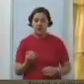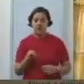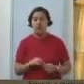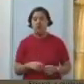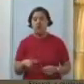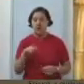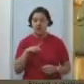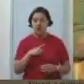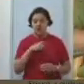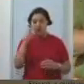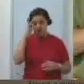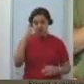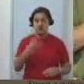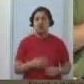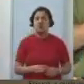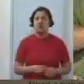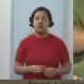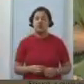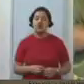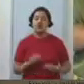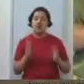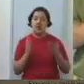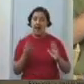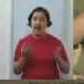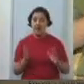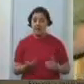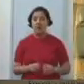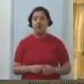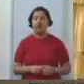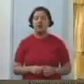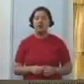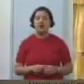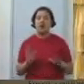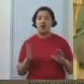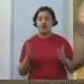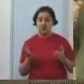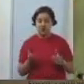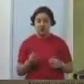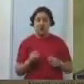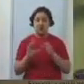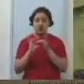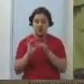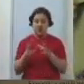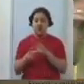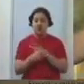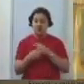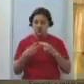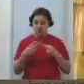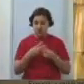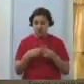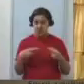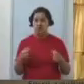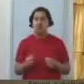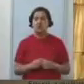essa decisão é quando? Está aí, é agora. Agora, pois, deixai de lado todas